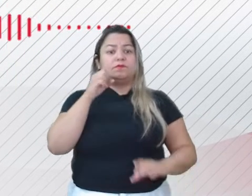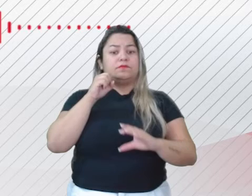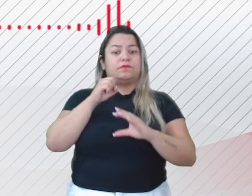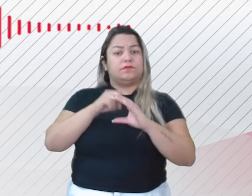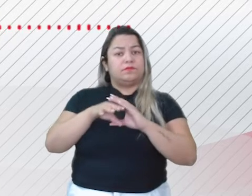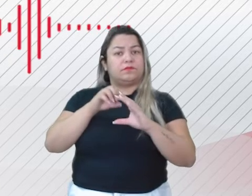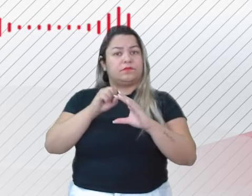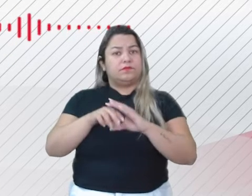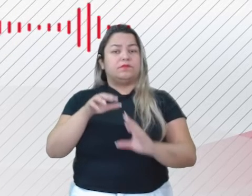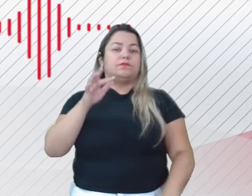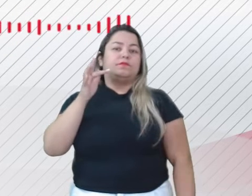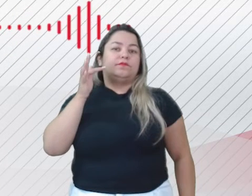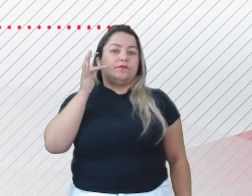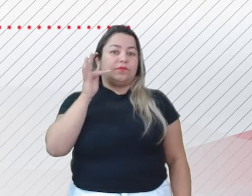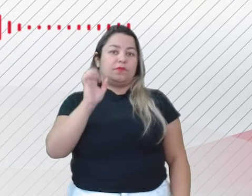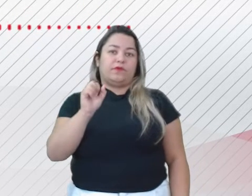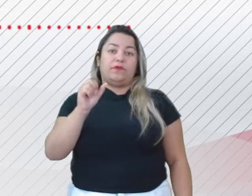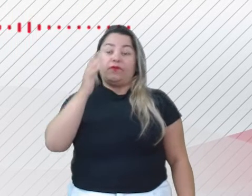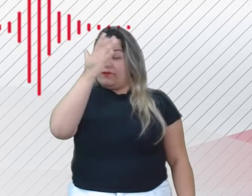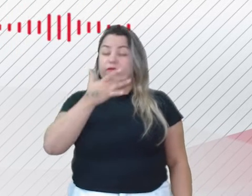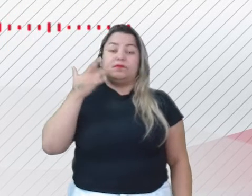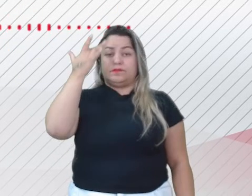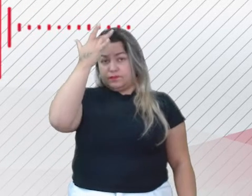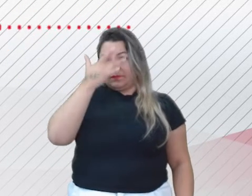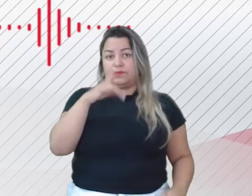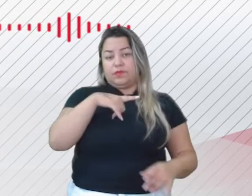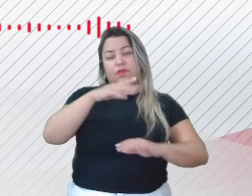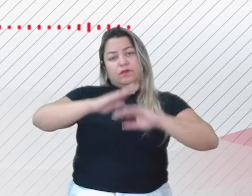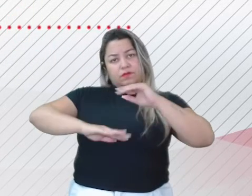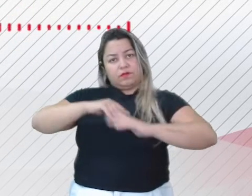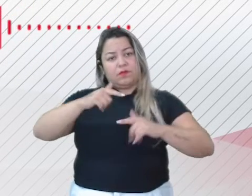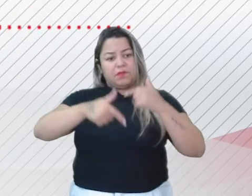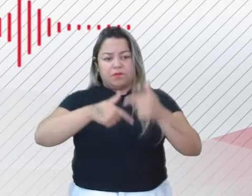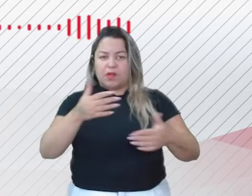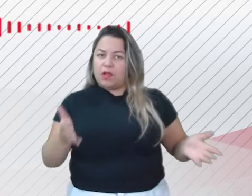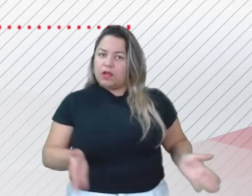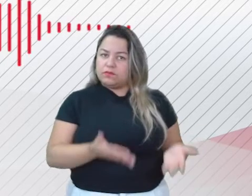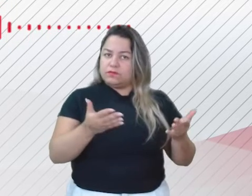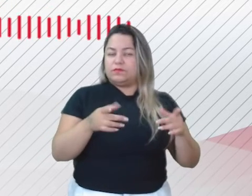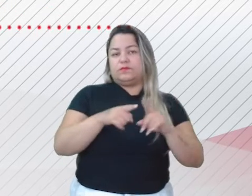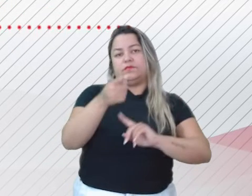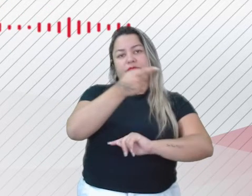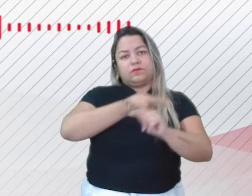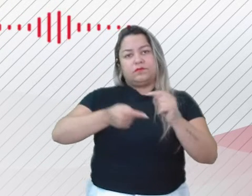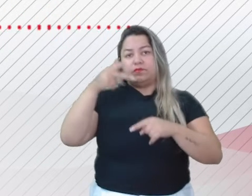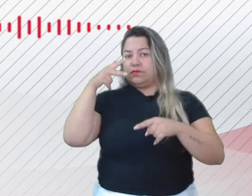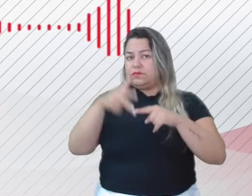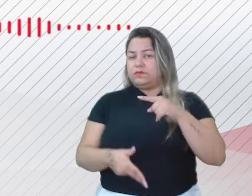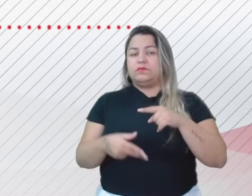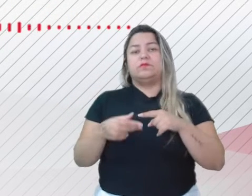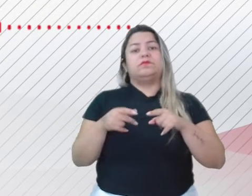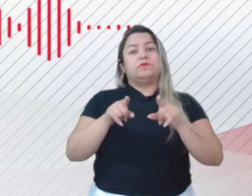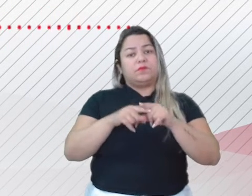o ministro da Fazenda, Fernando Haddad, explicou como o governo tem atuado para estimular a economia, ainda